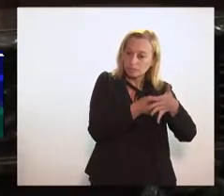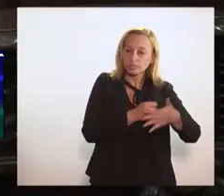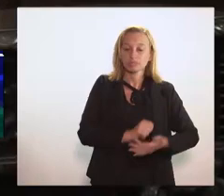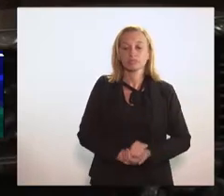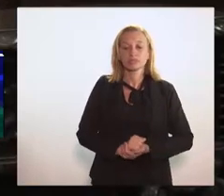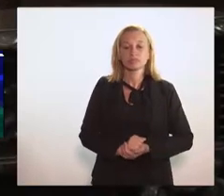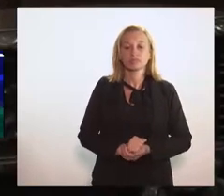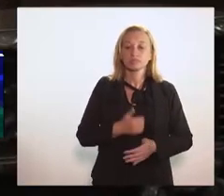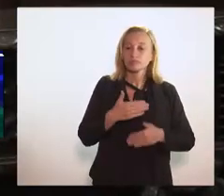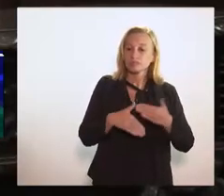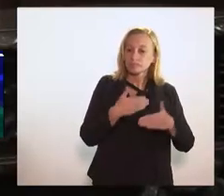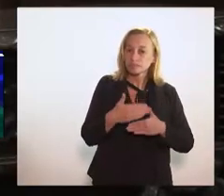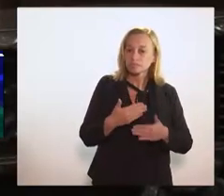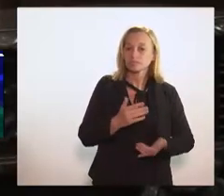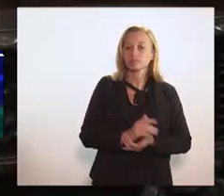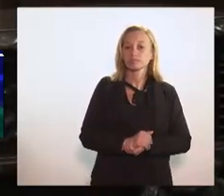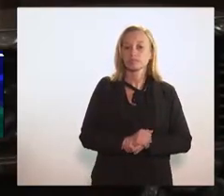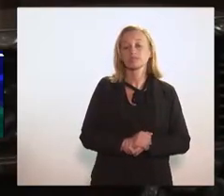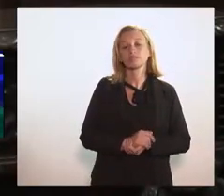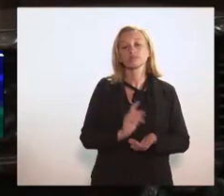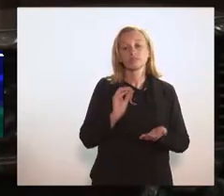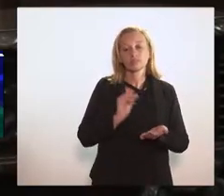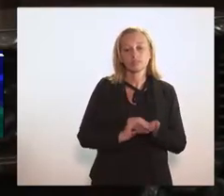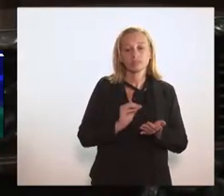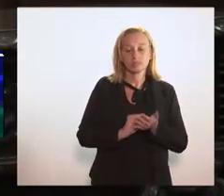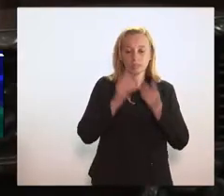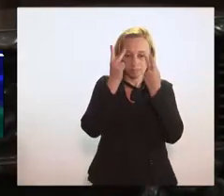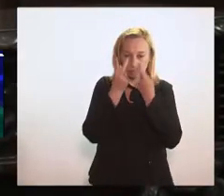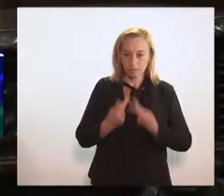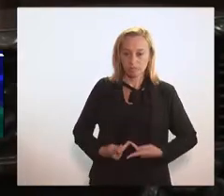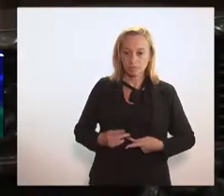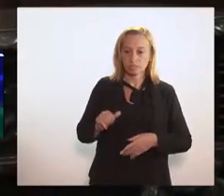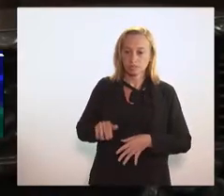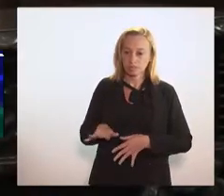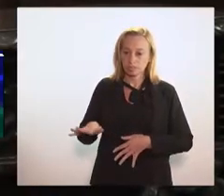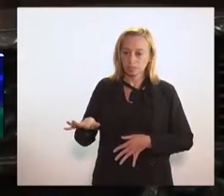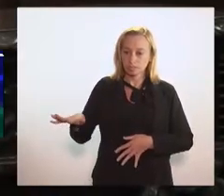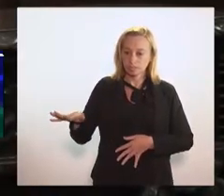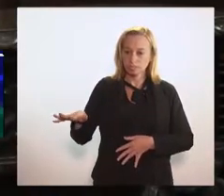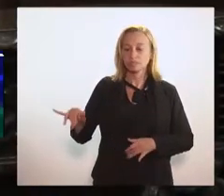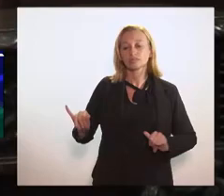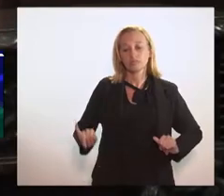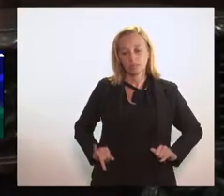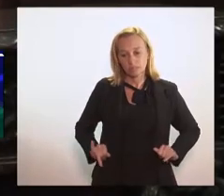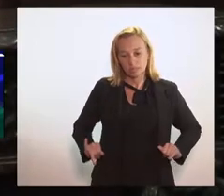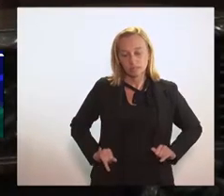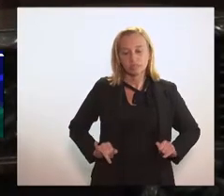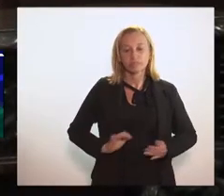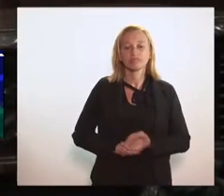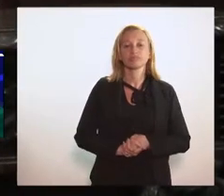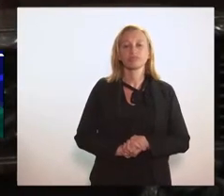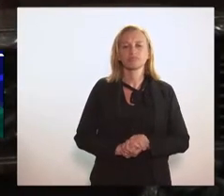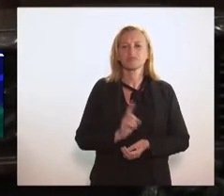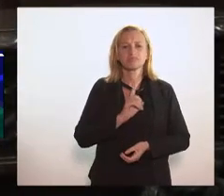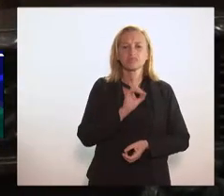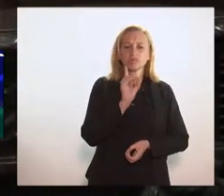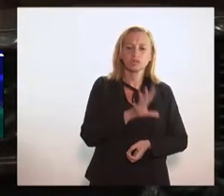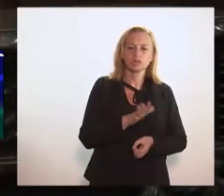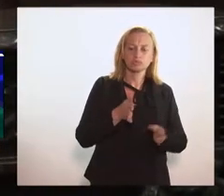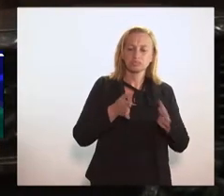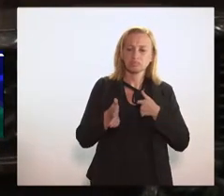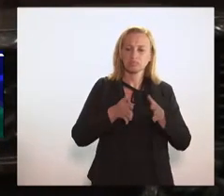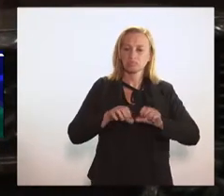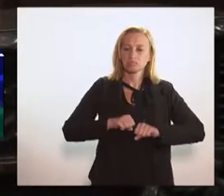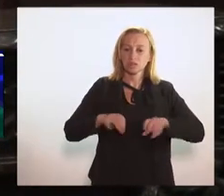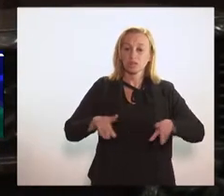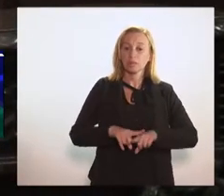um processo extremamente desumano que as favelas vêm sentindo, não só no período da